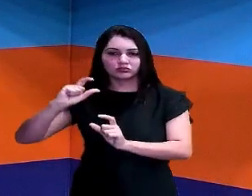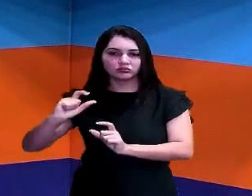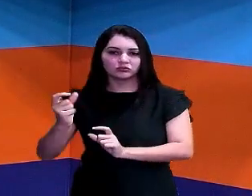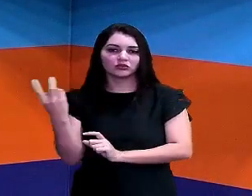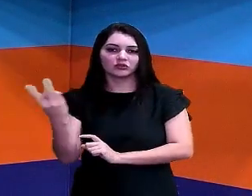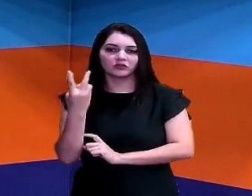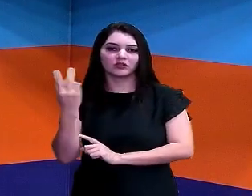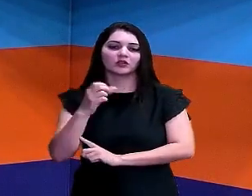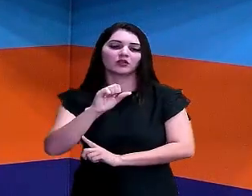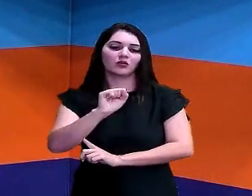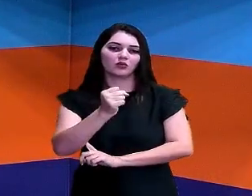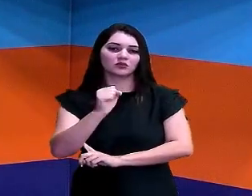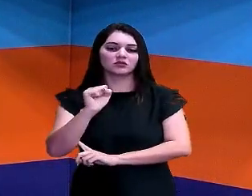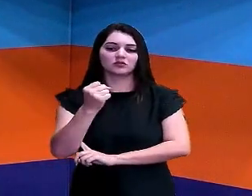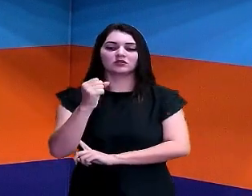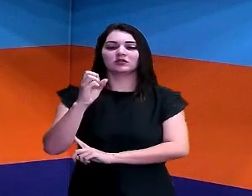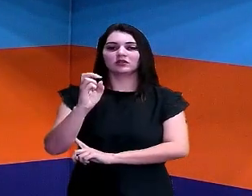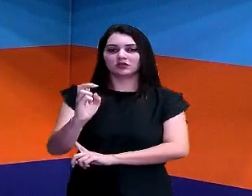tenho